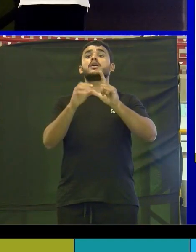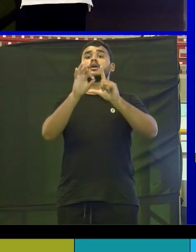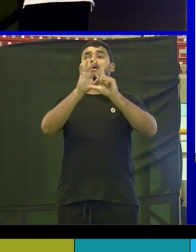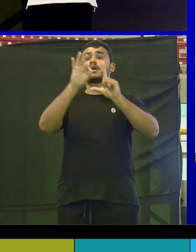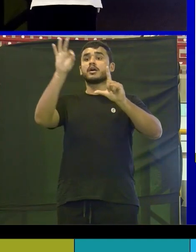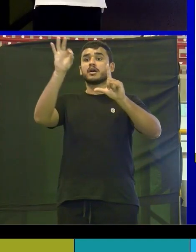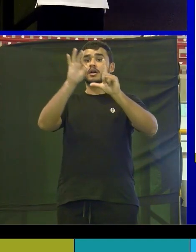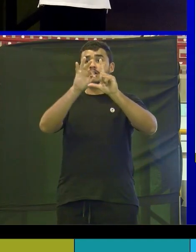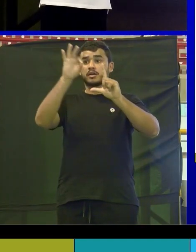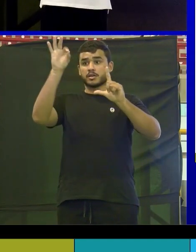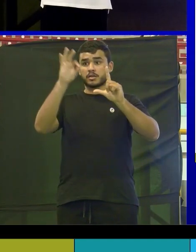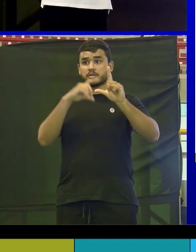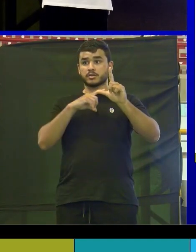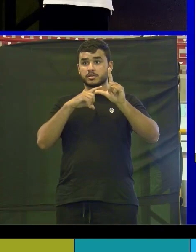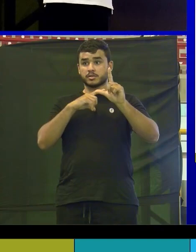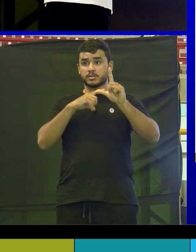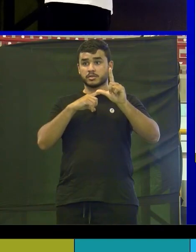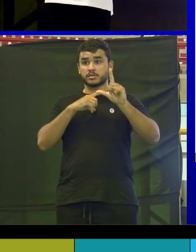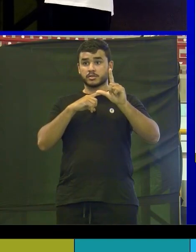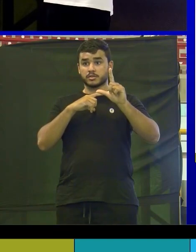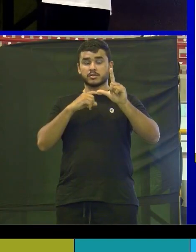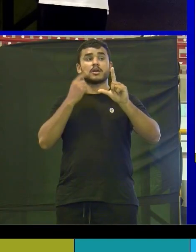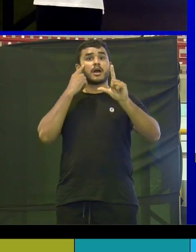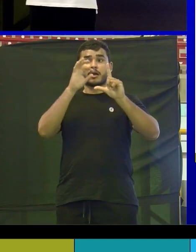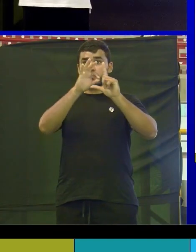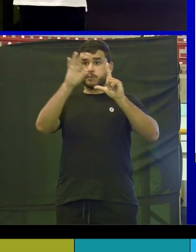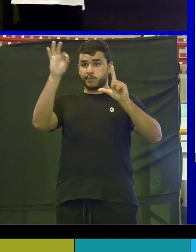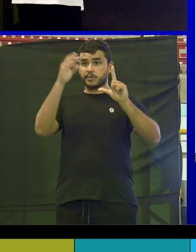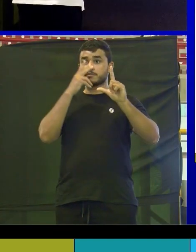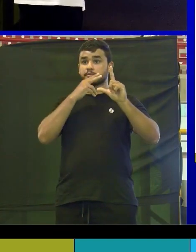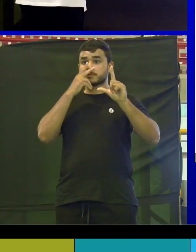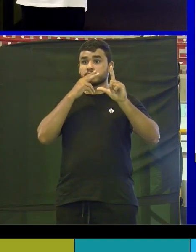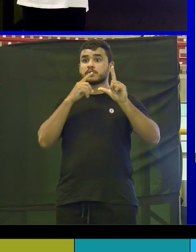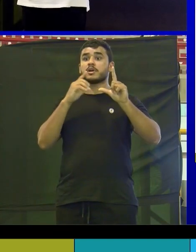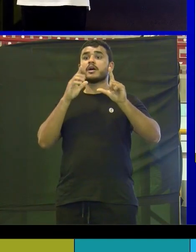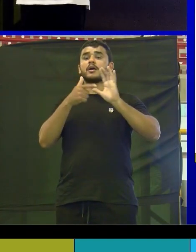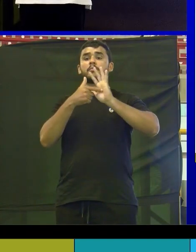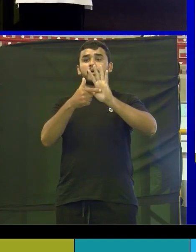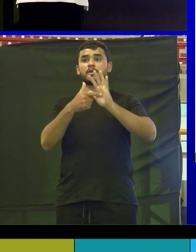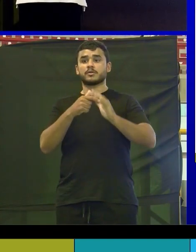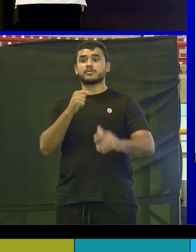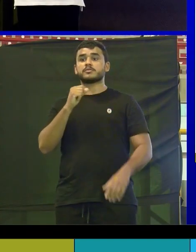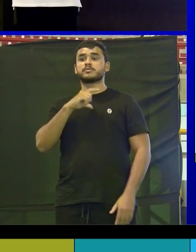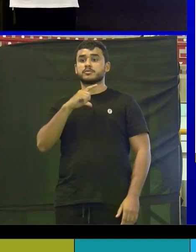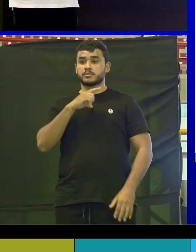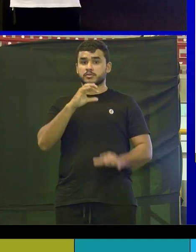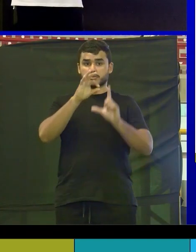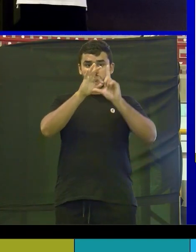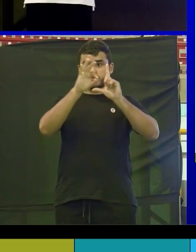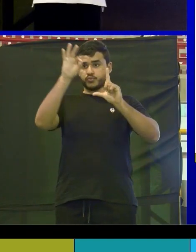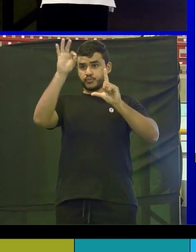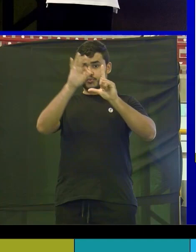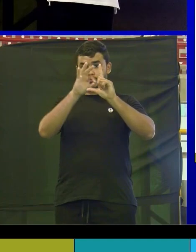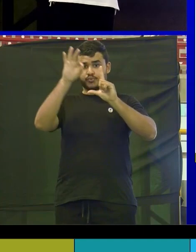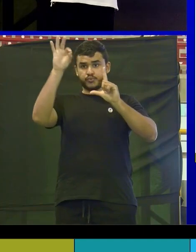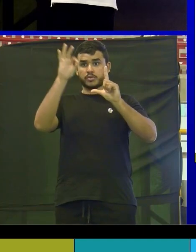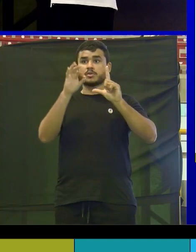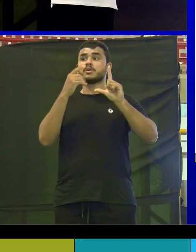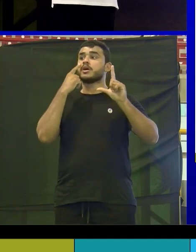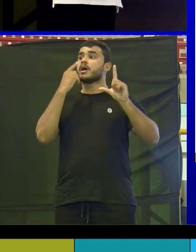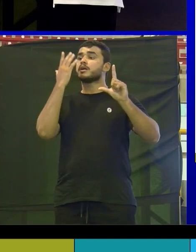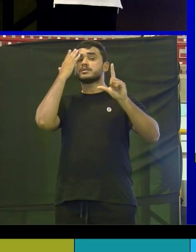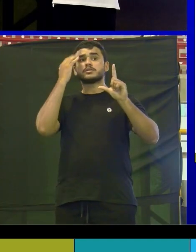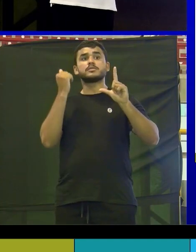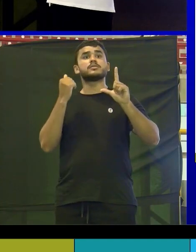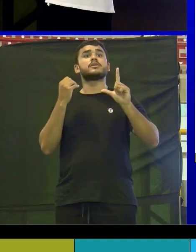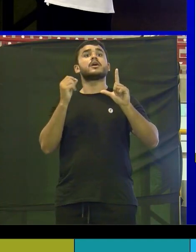quê? Semelhantes. E aí eu utilizo uma relação da geometria plana para resolver uma